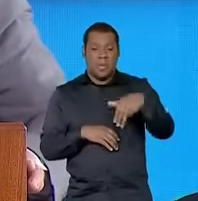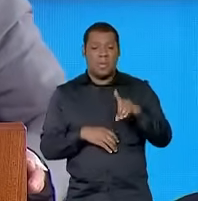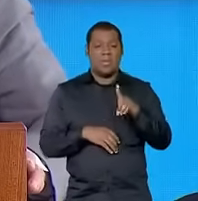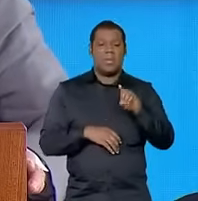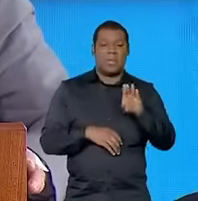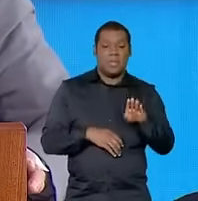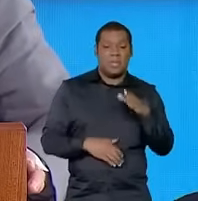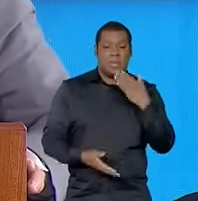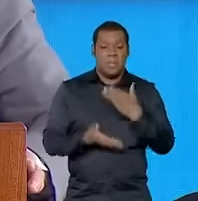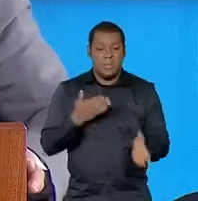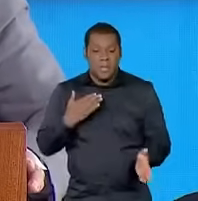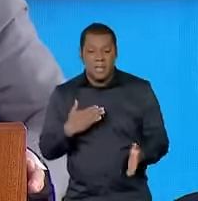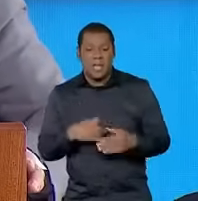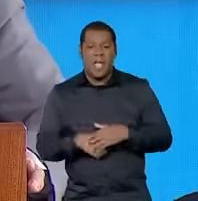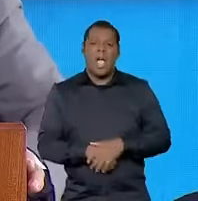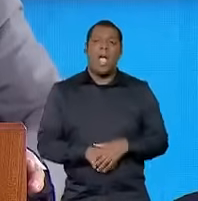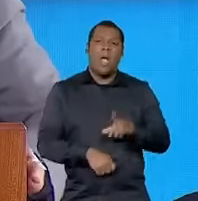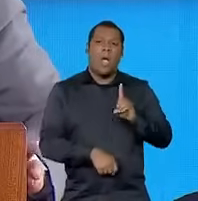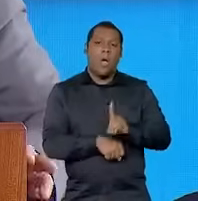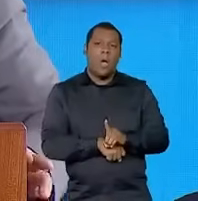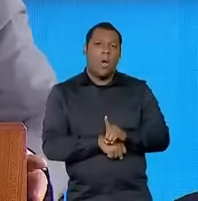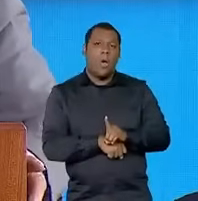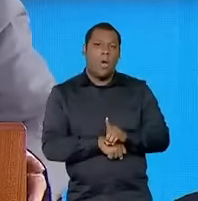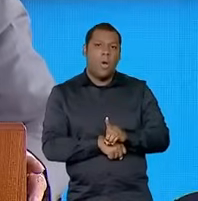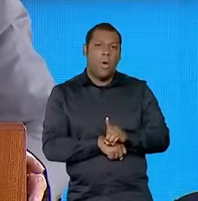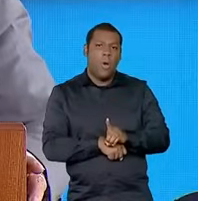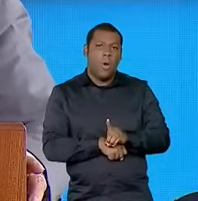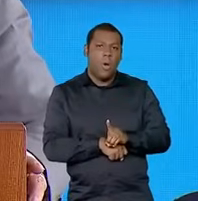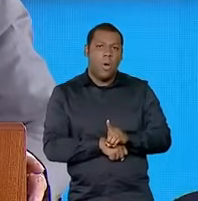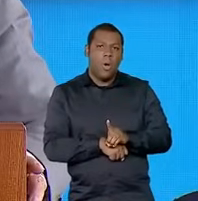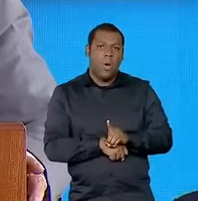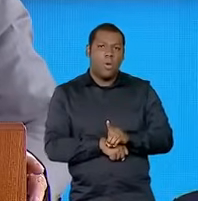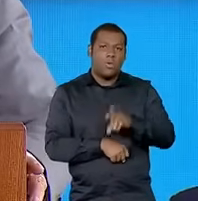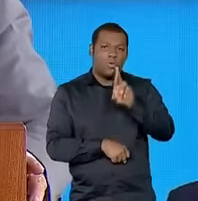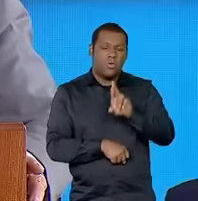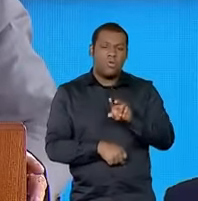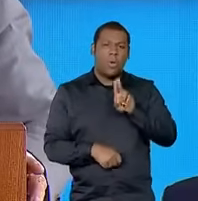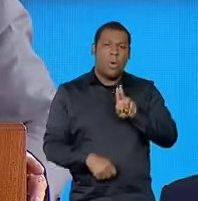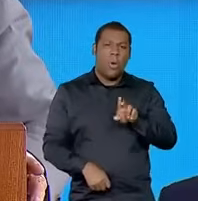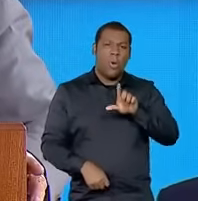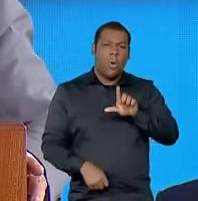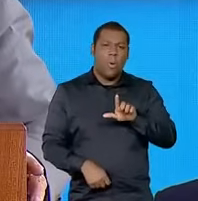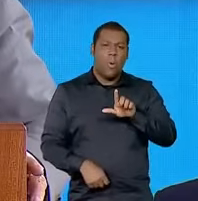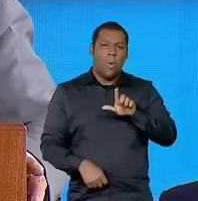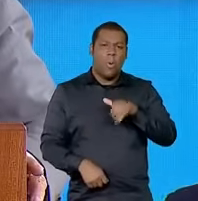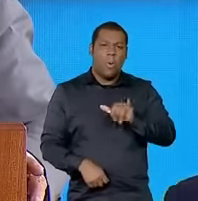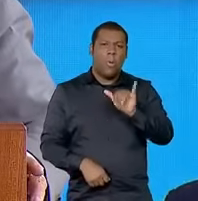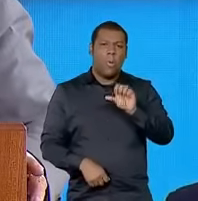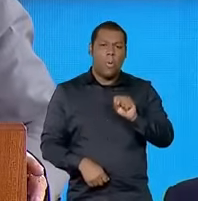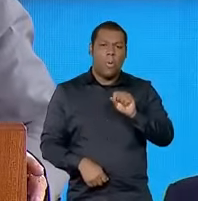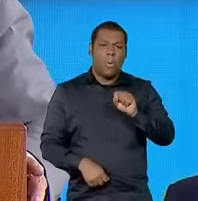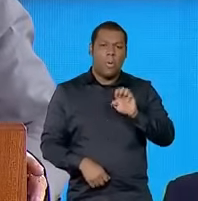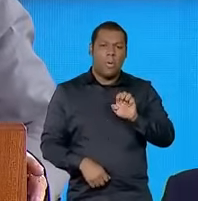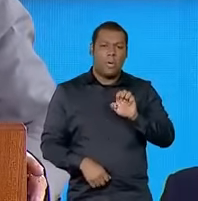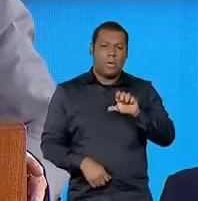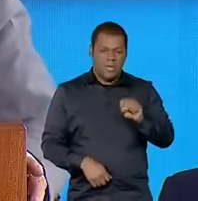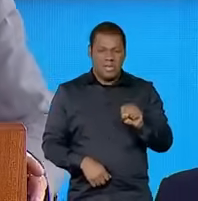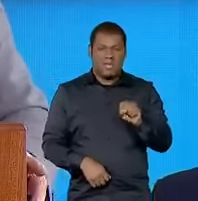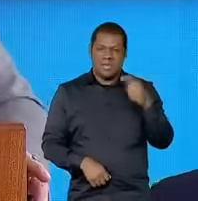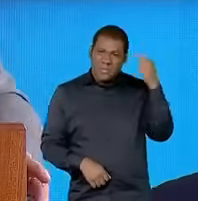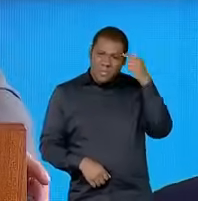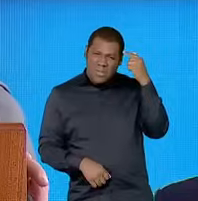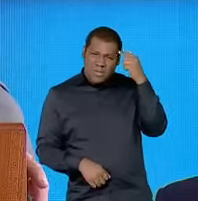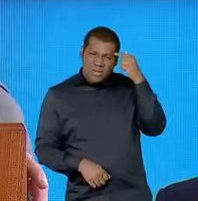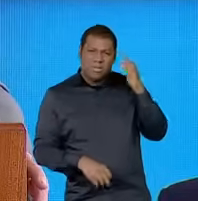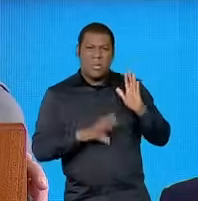Guimarães pensou em extinguir o PMDB. porque foi massacrante.